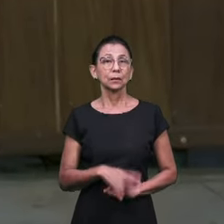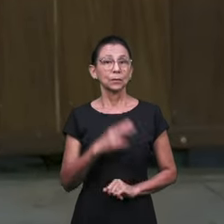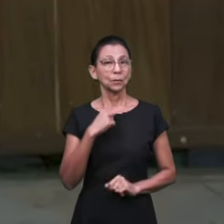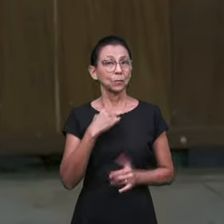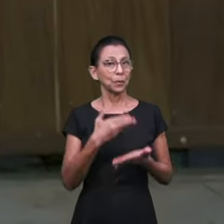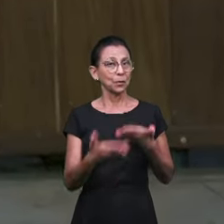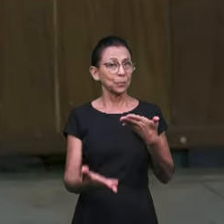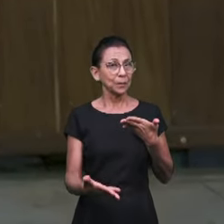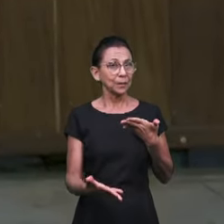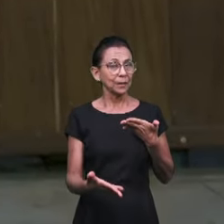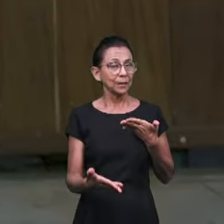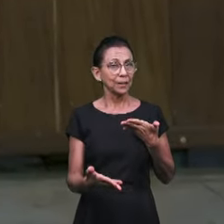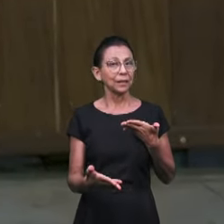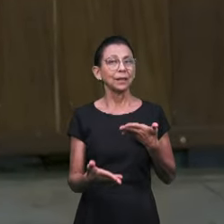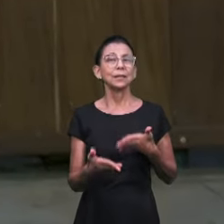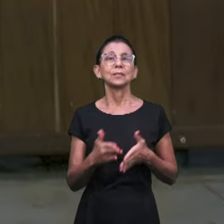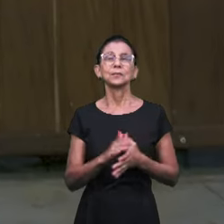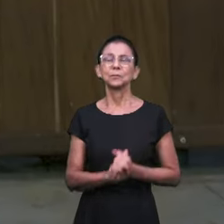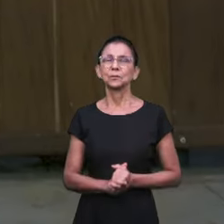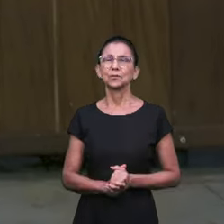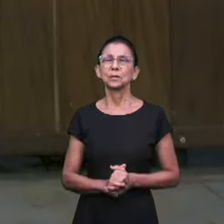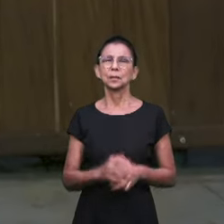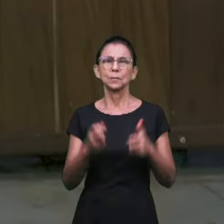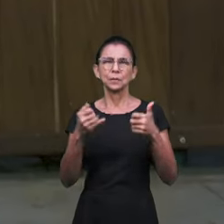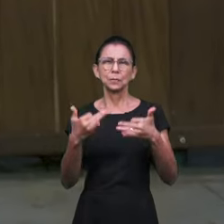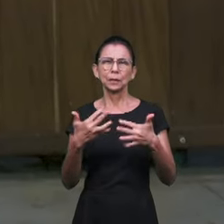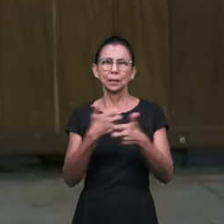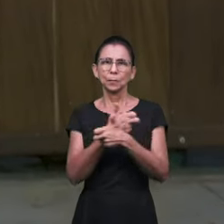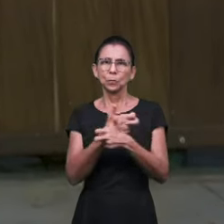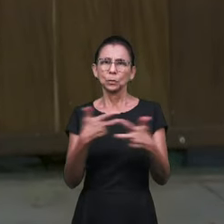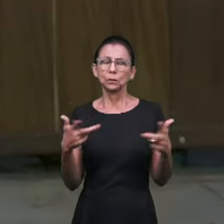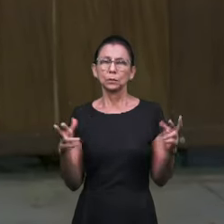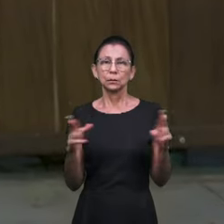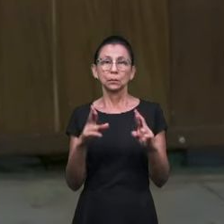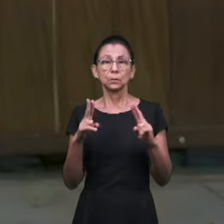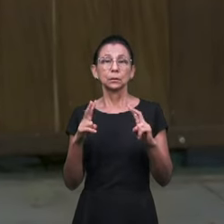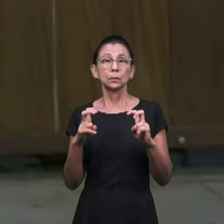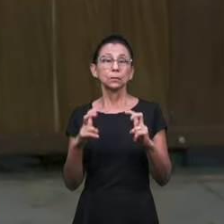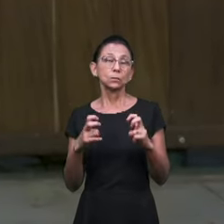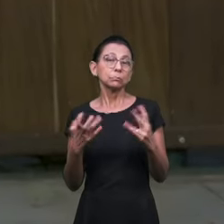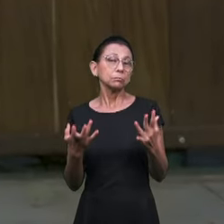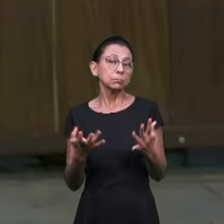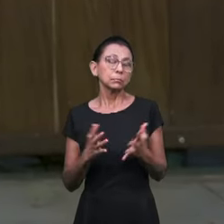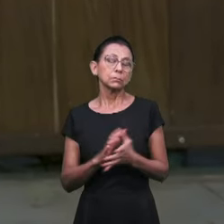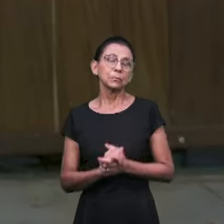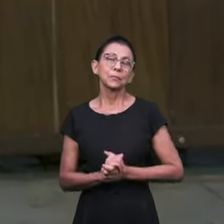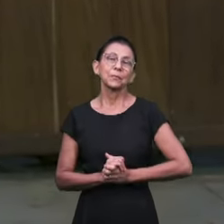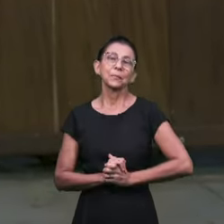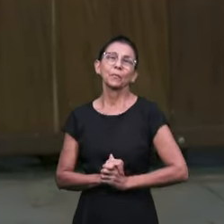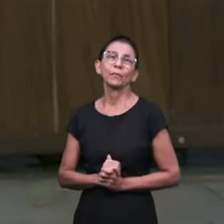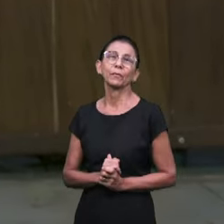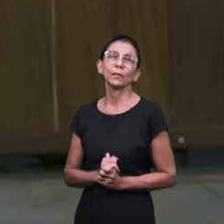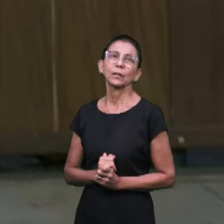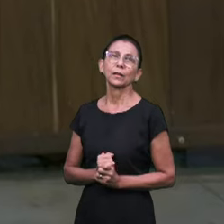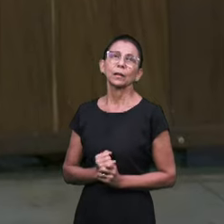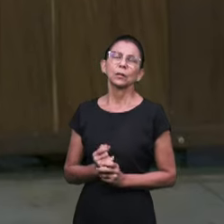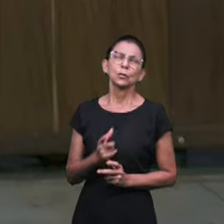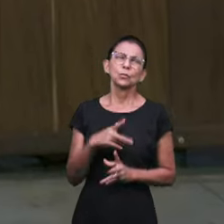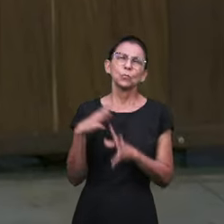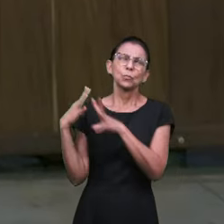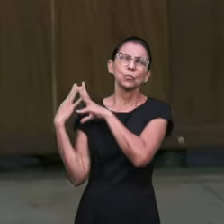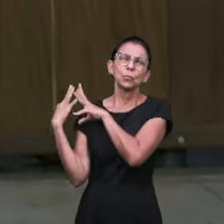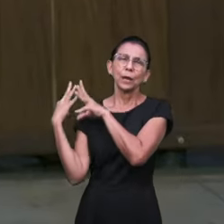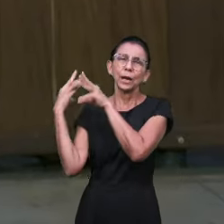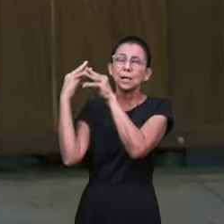vai naturalmente ter muitos esclarecimentos relacionados a este assunto. E naturalmente nós vamos fazer aí um apanhado de tudo aquilo